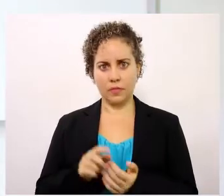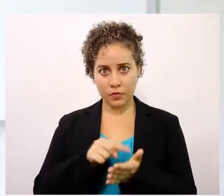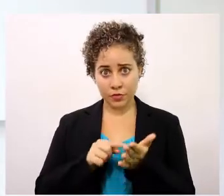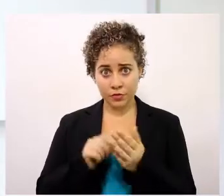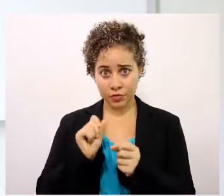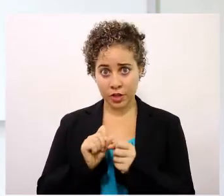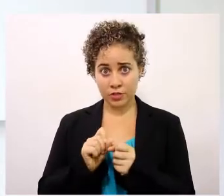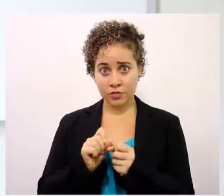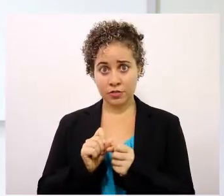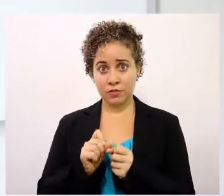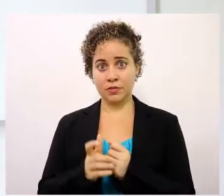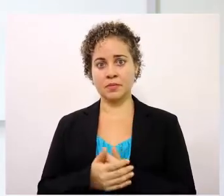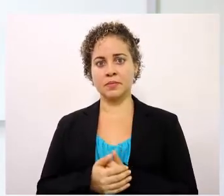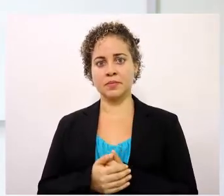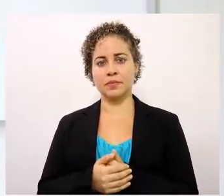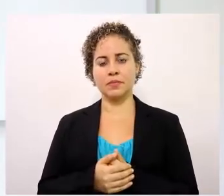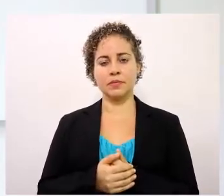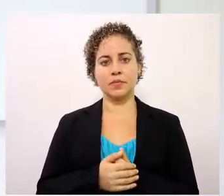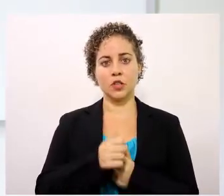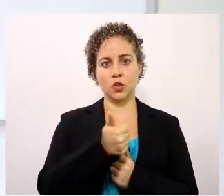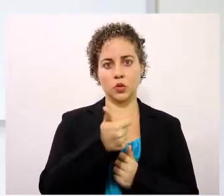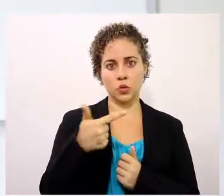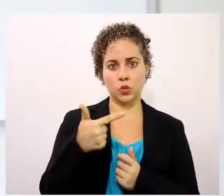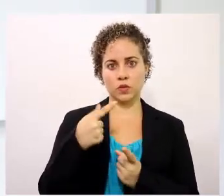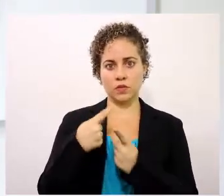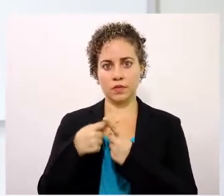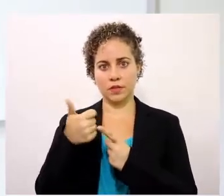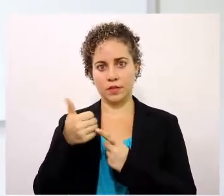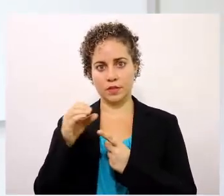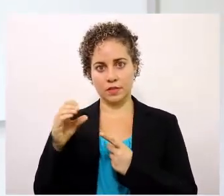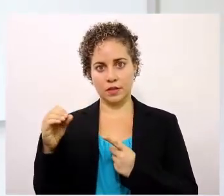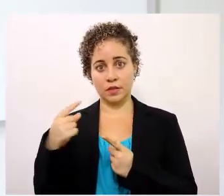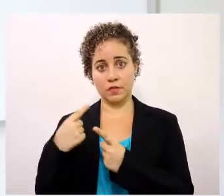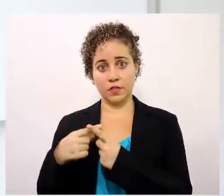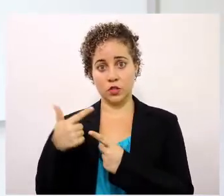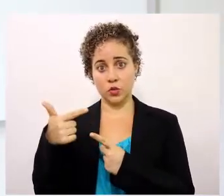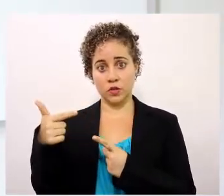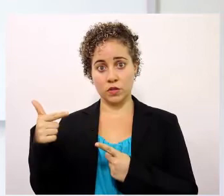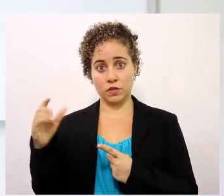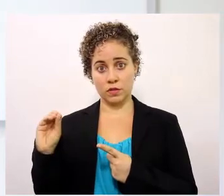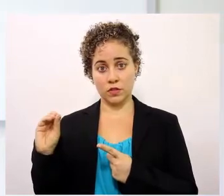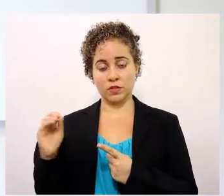Calculou? 12 vezes 100 vezes 220